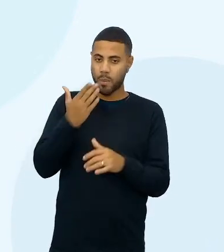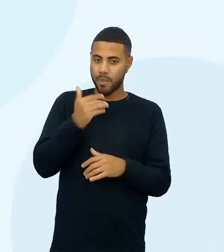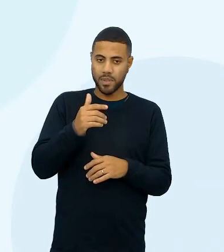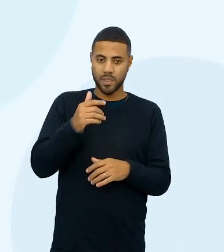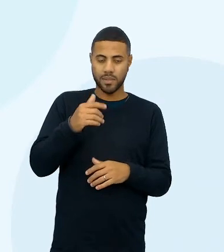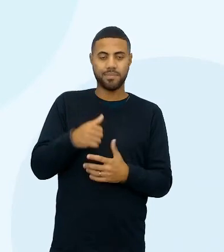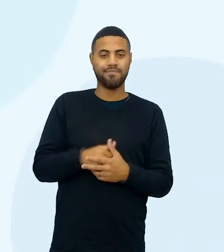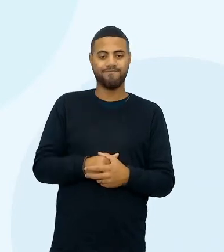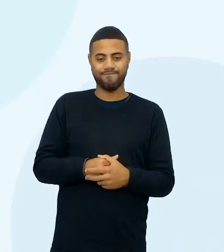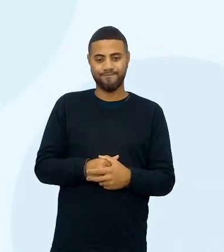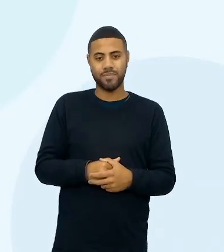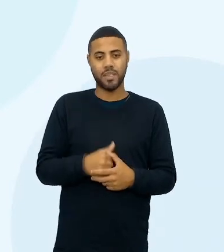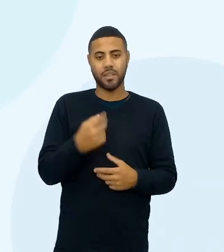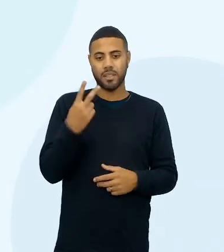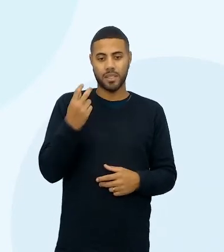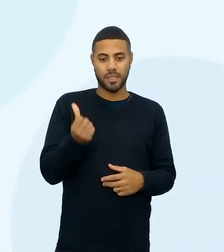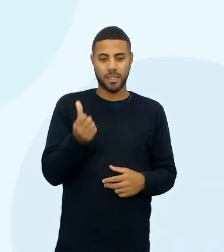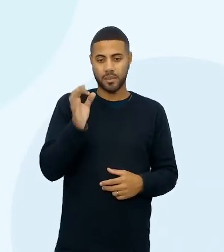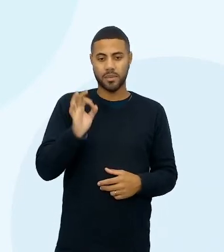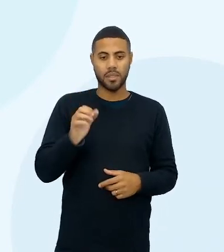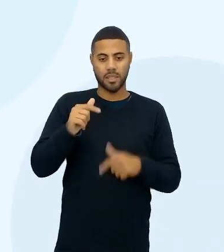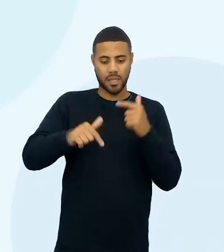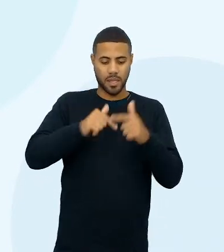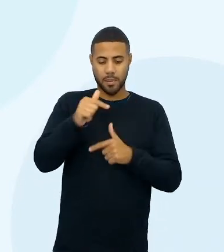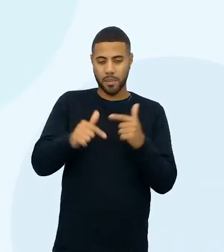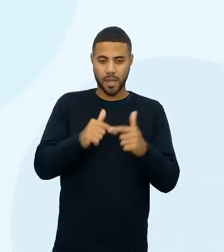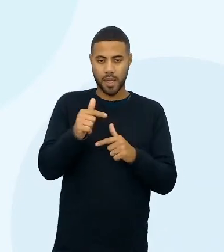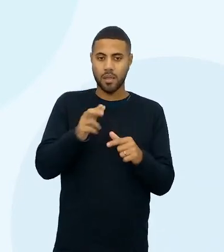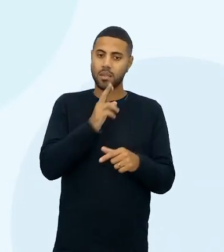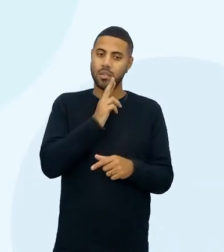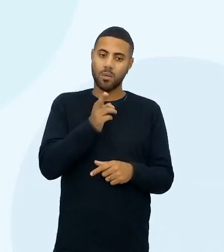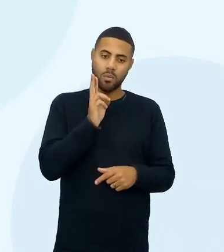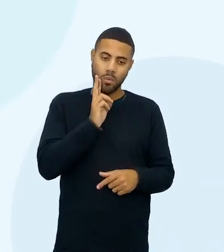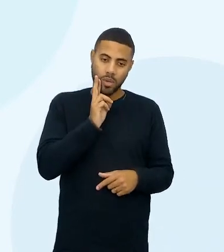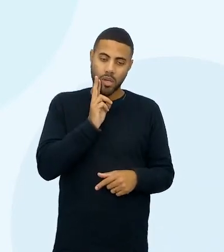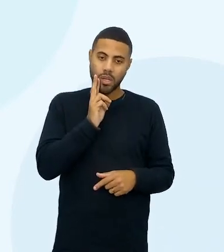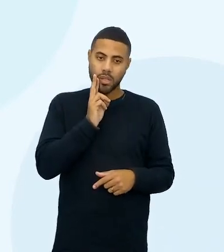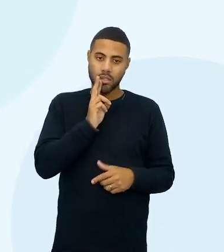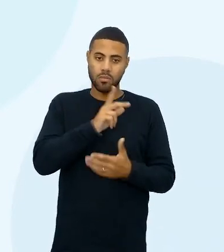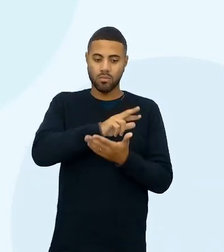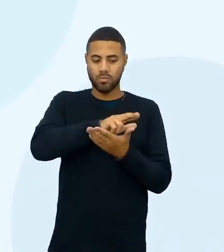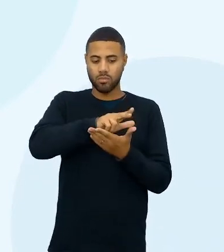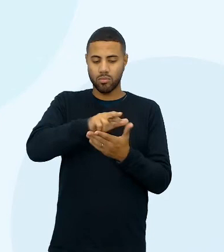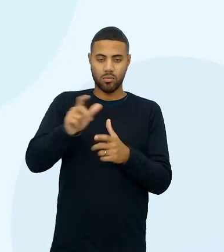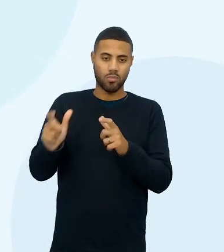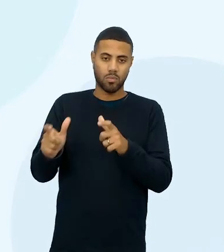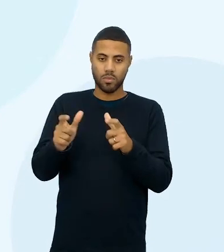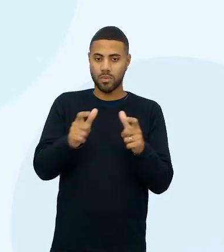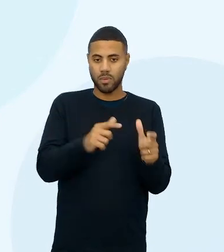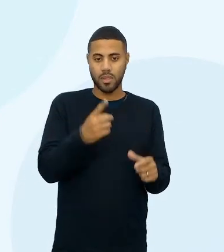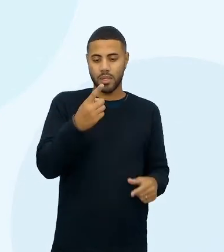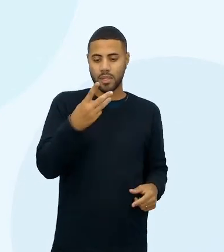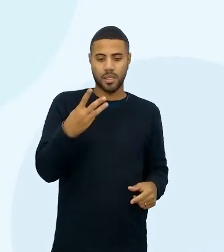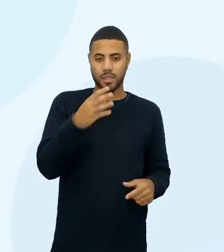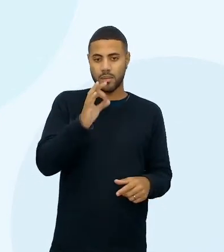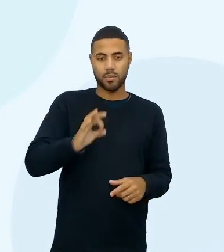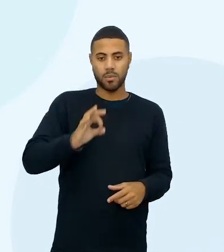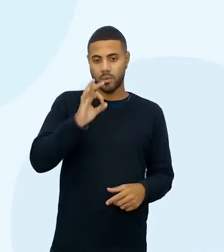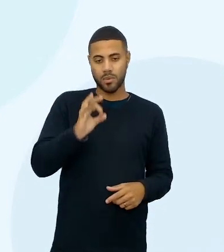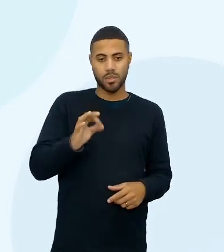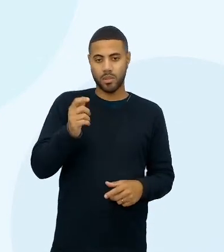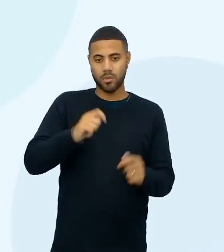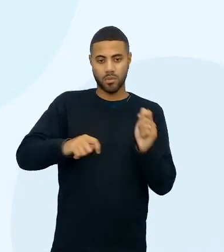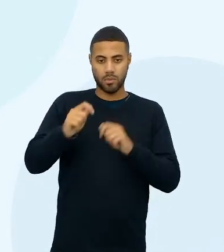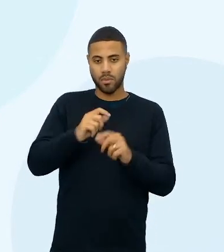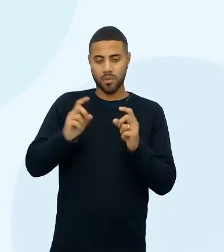ok? 26% nos serviços, ou seja, no restaurante, tá? E 13% no comércio, né?